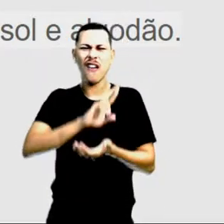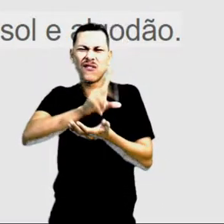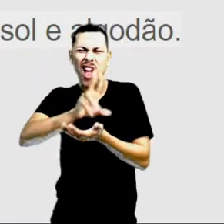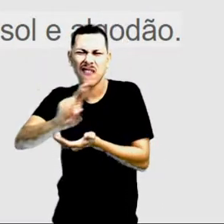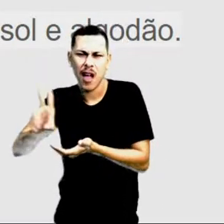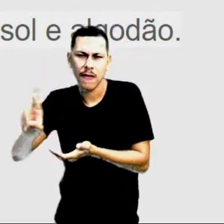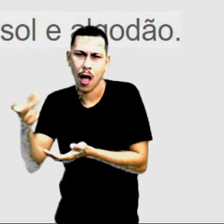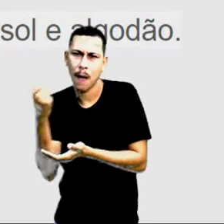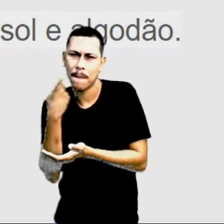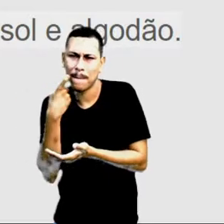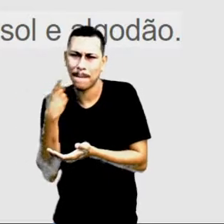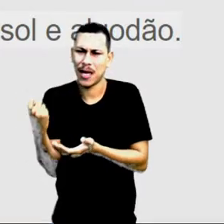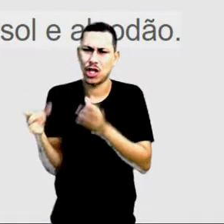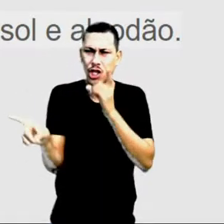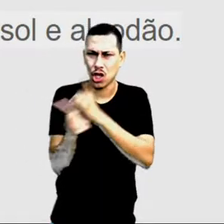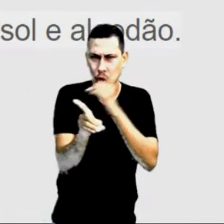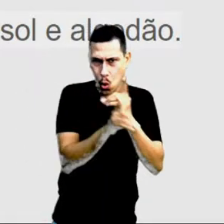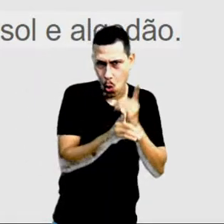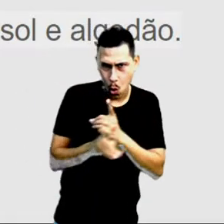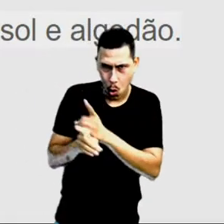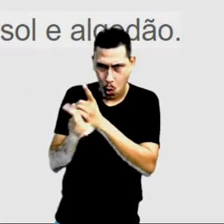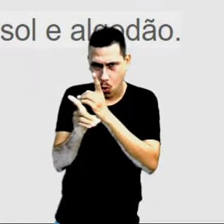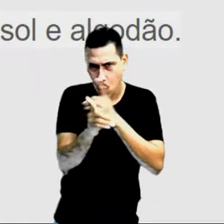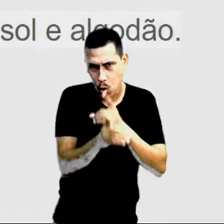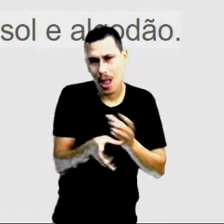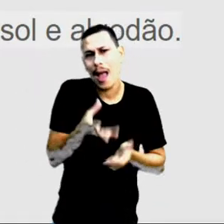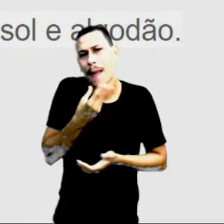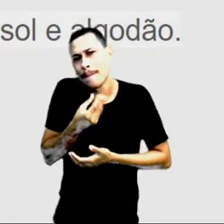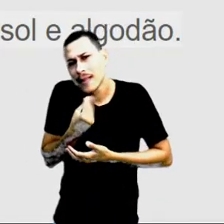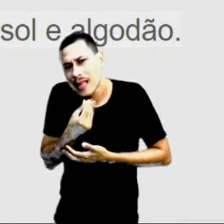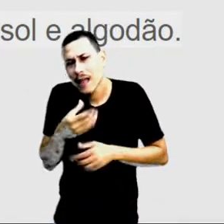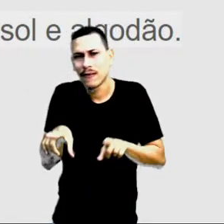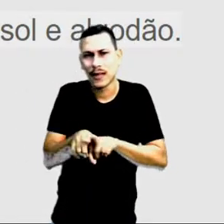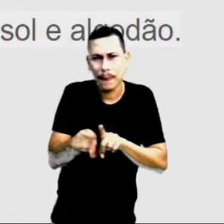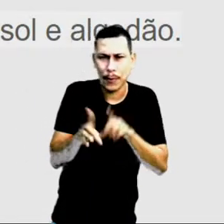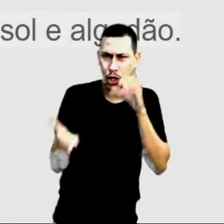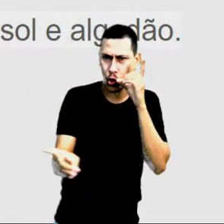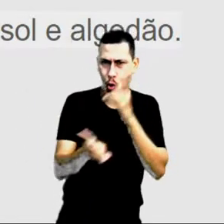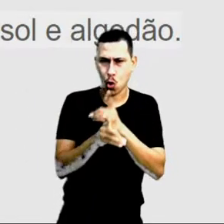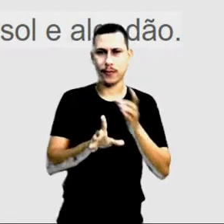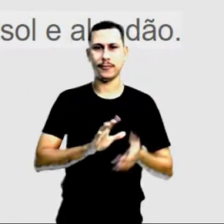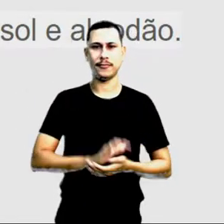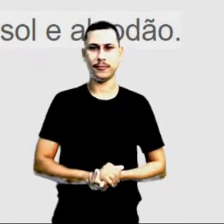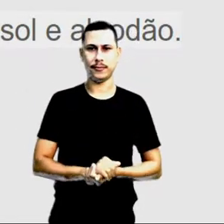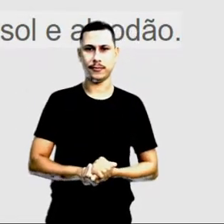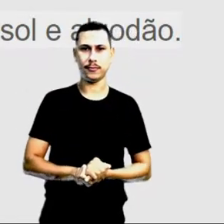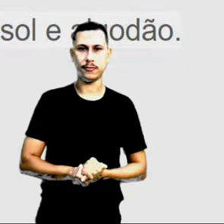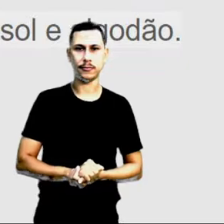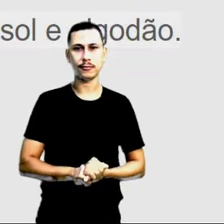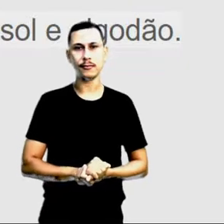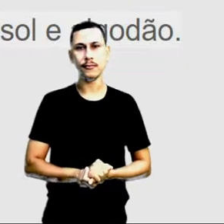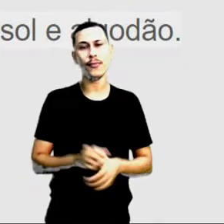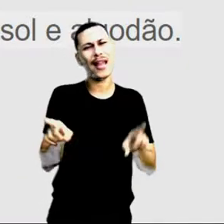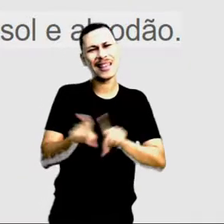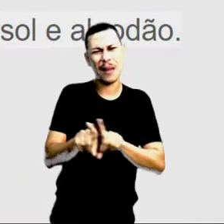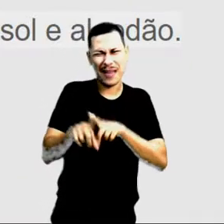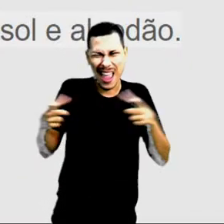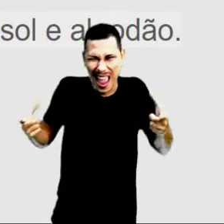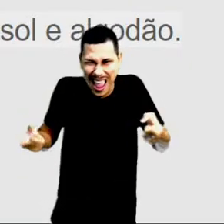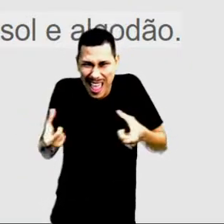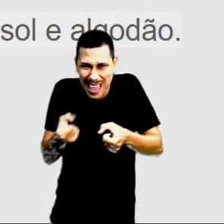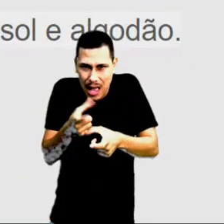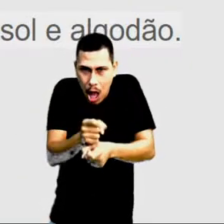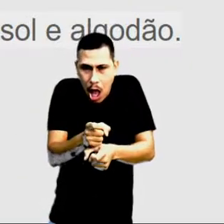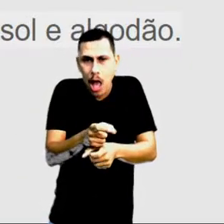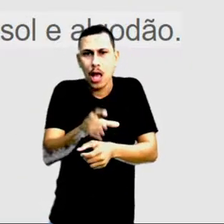come bastante, na cavalinha, no espinafre, couve e na rúcula. A gente também tem ácidos graxos